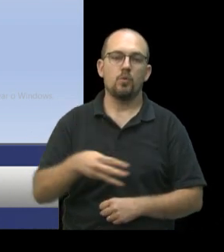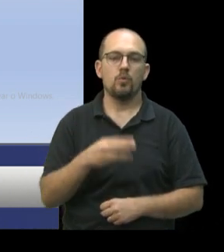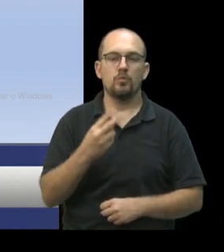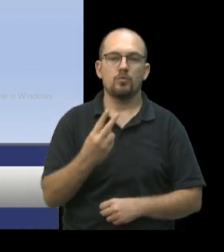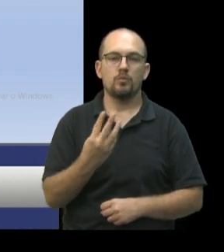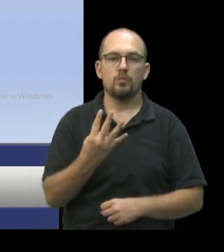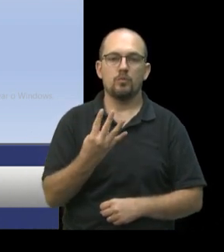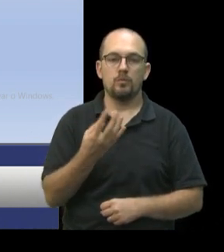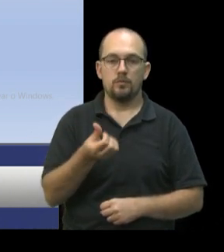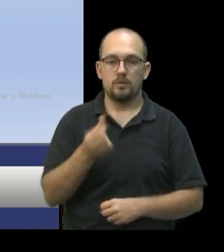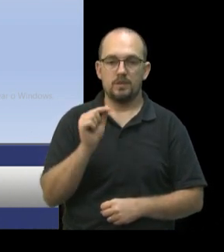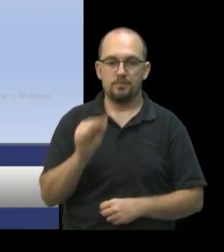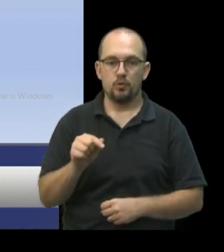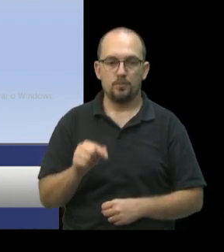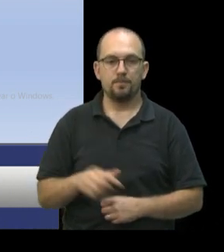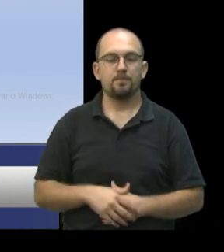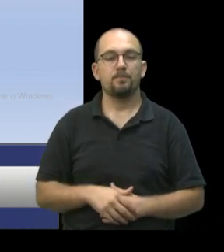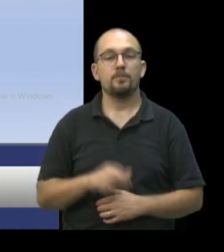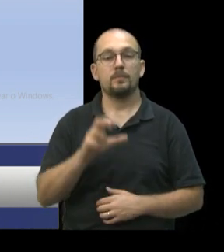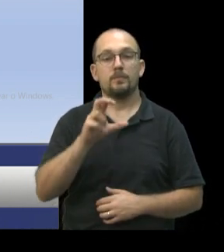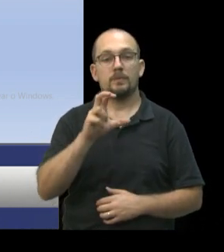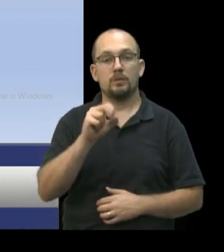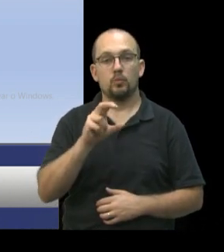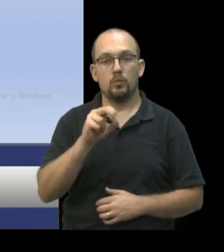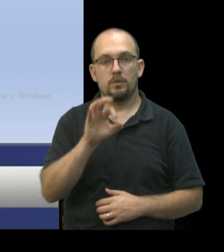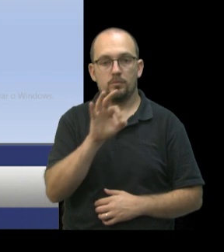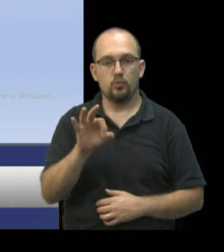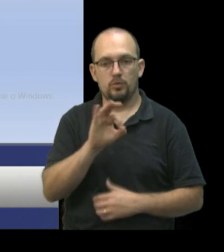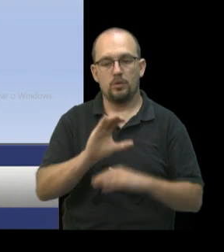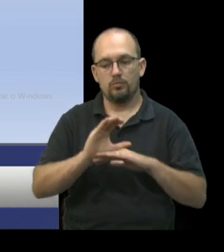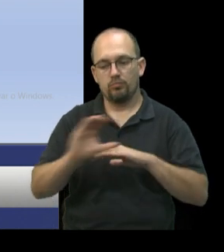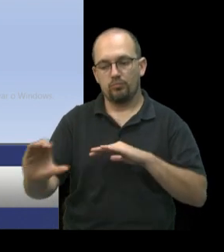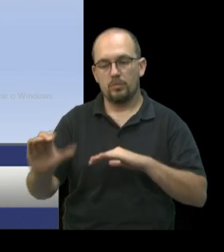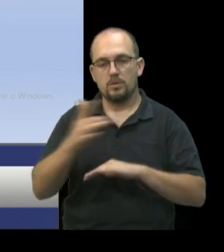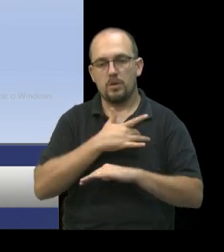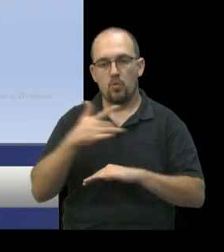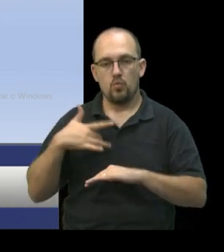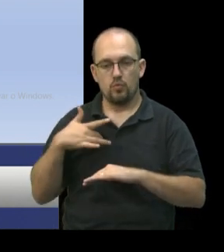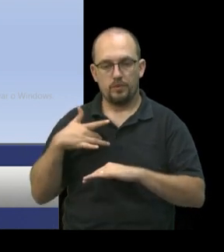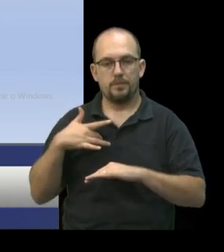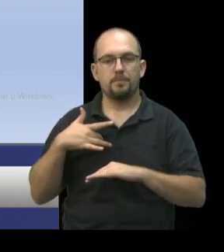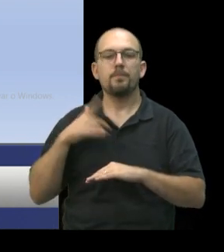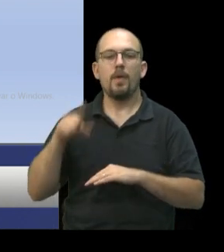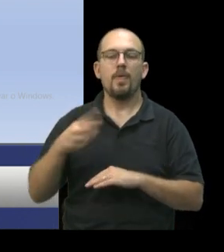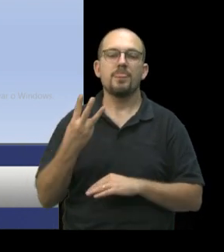7.246.000, 50% aplicado na saúde, que corresponde a